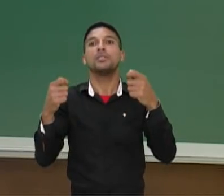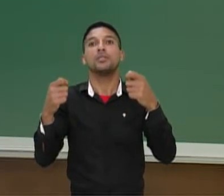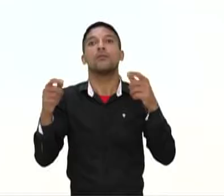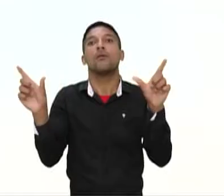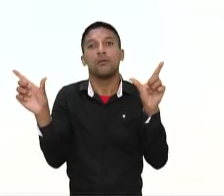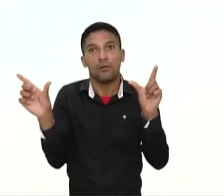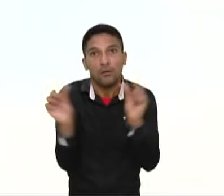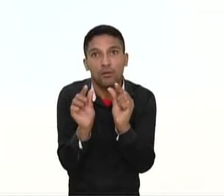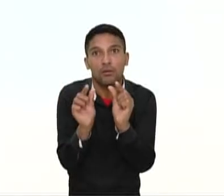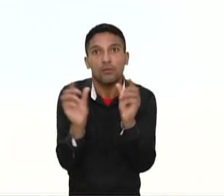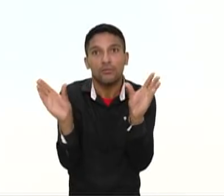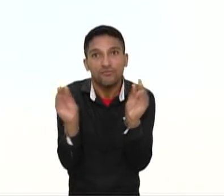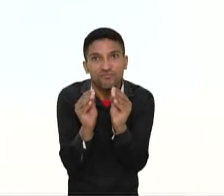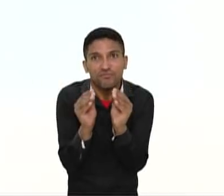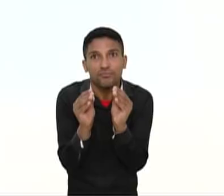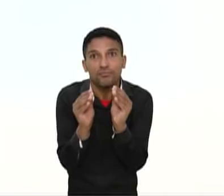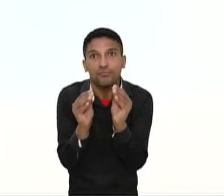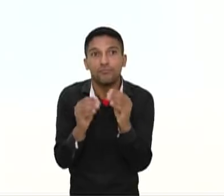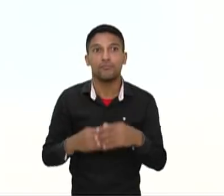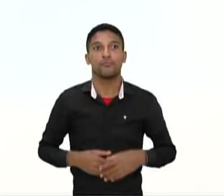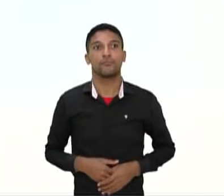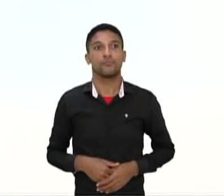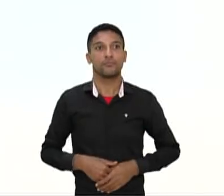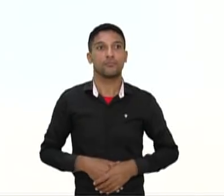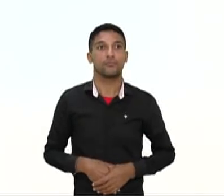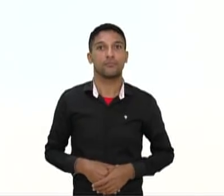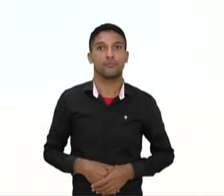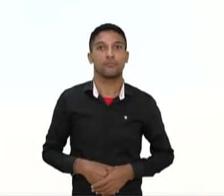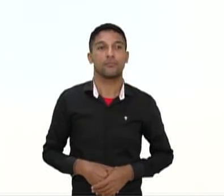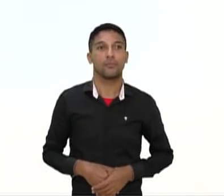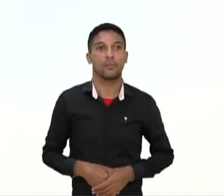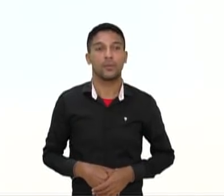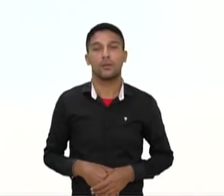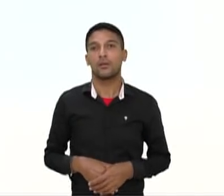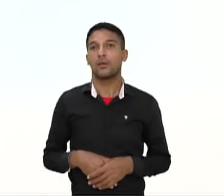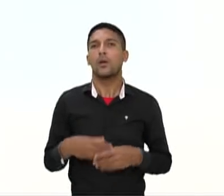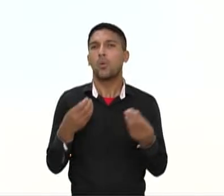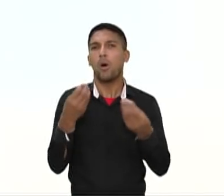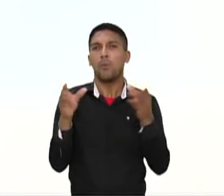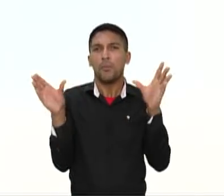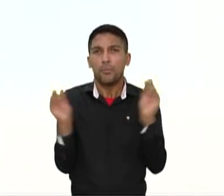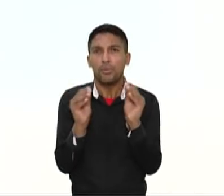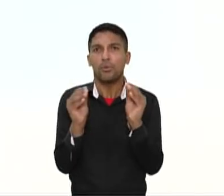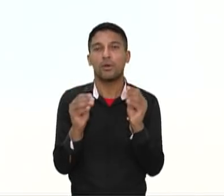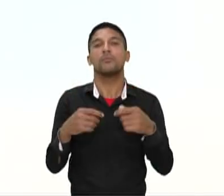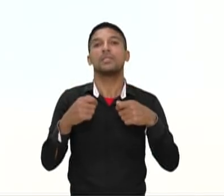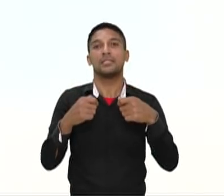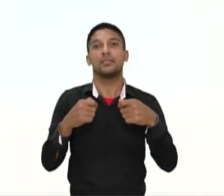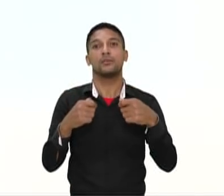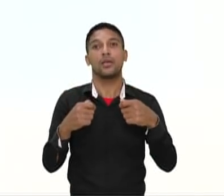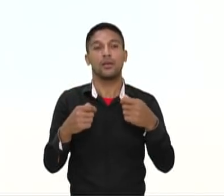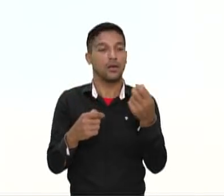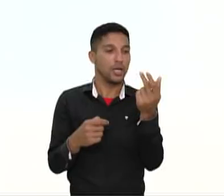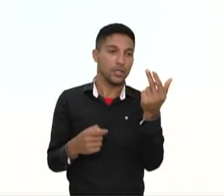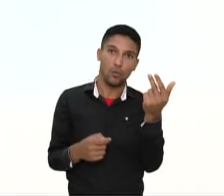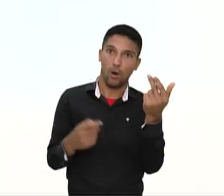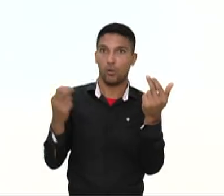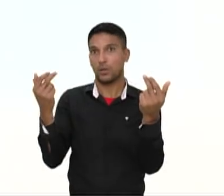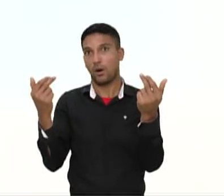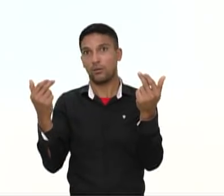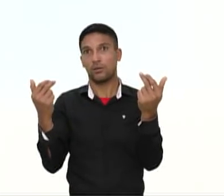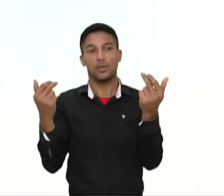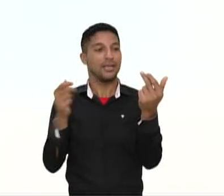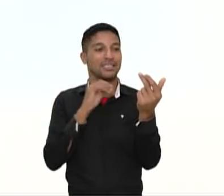menor. E para isso, a gente junta os termos semelhantes. Coisa igual com coisa igual, tá bom? Letra com